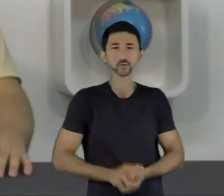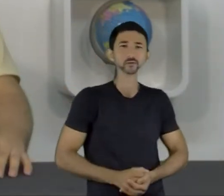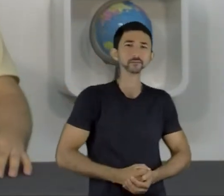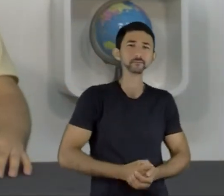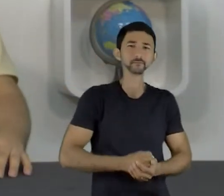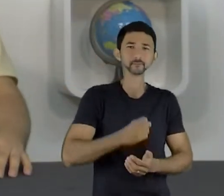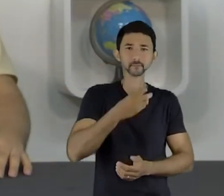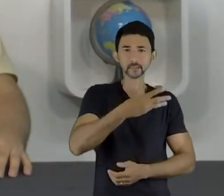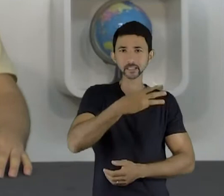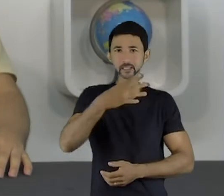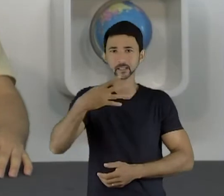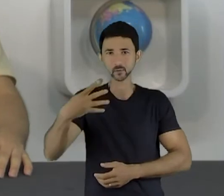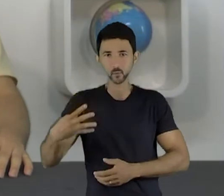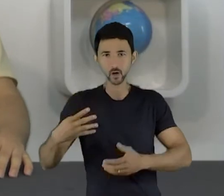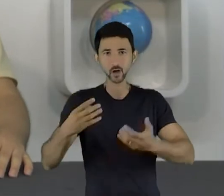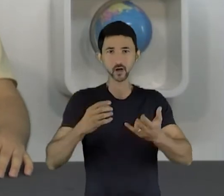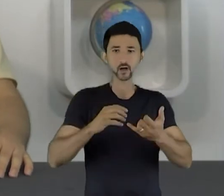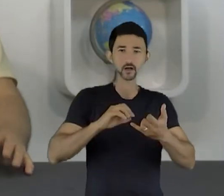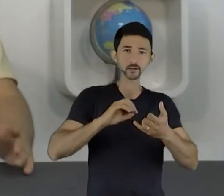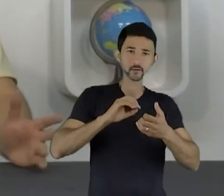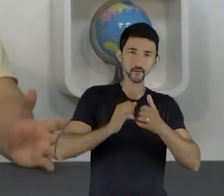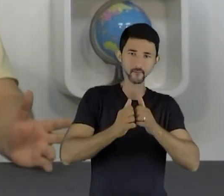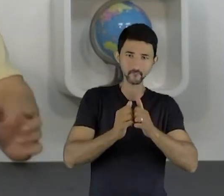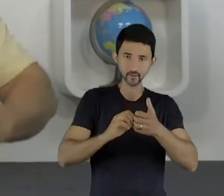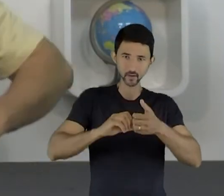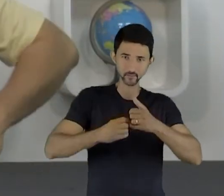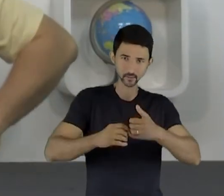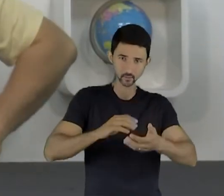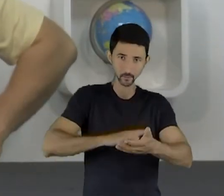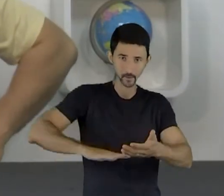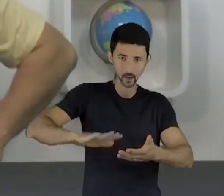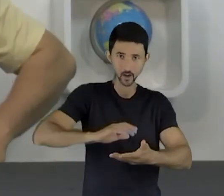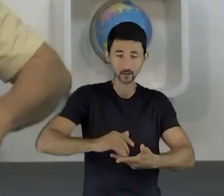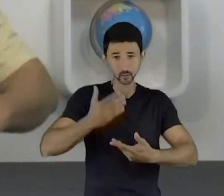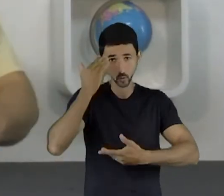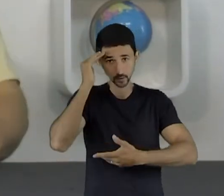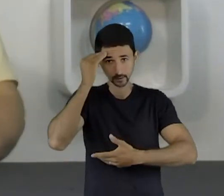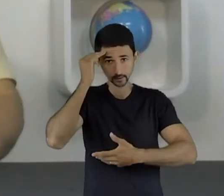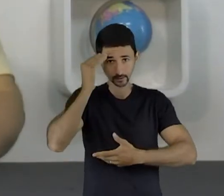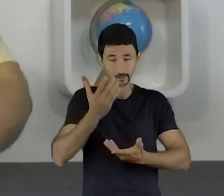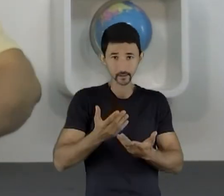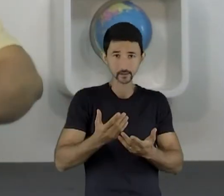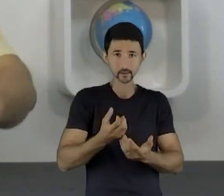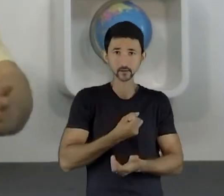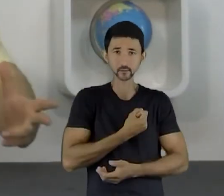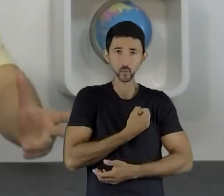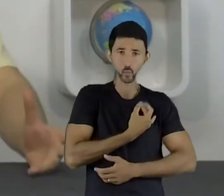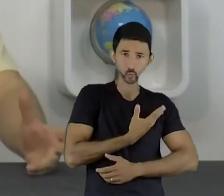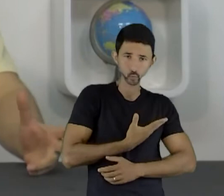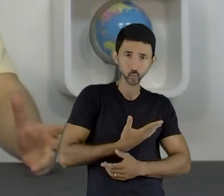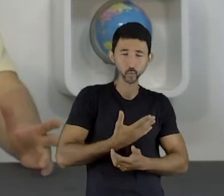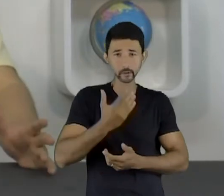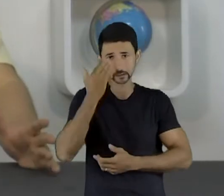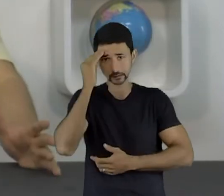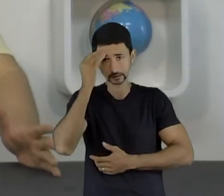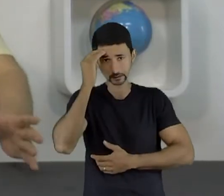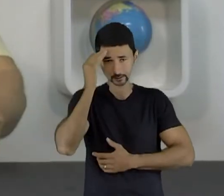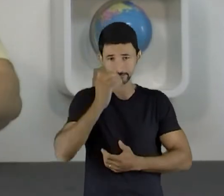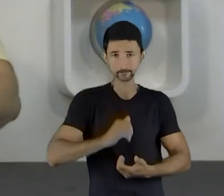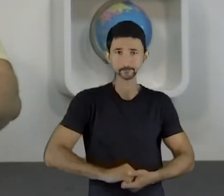prato, certo? Às vezes a gente ainda está sendo alfabetizado e a gente já começa a entender os algarismos e a noção de número